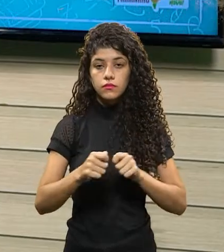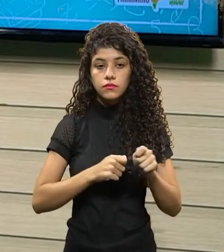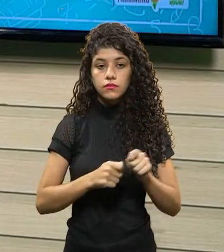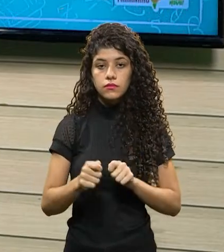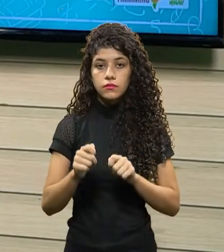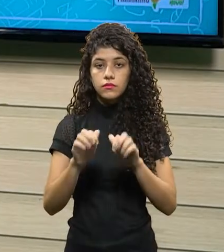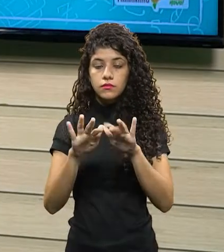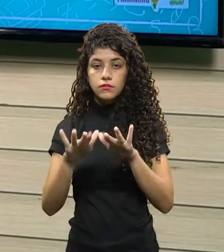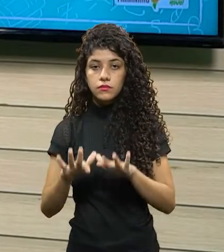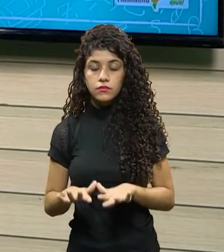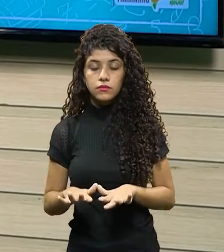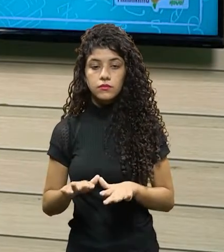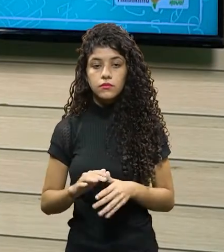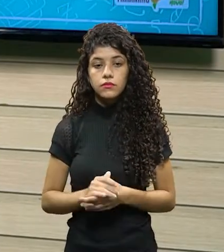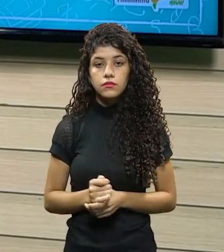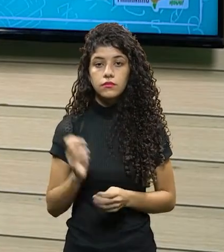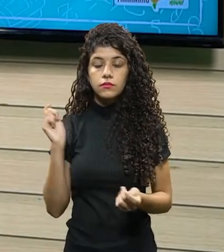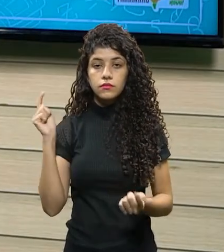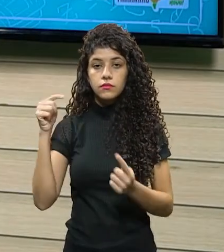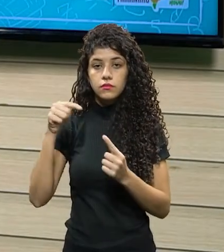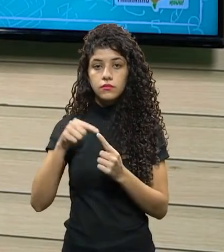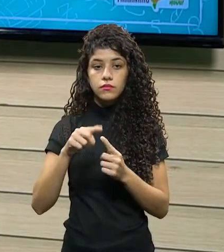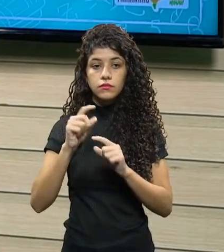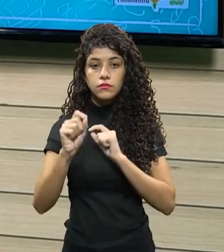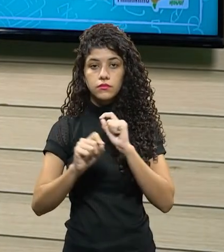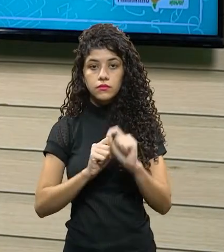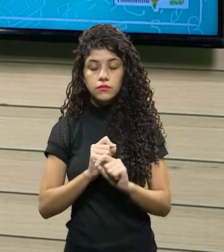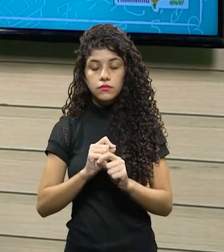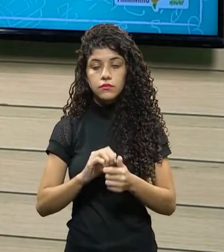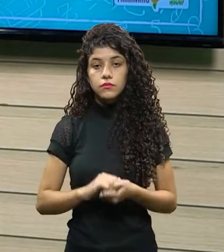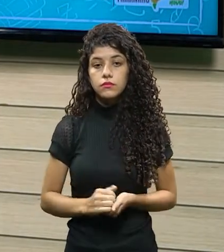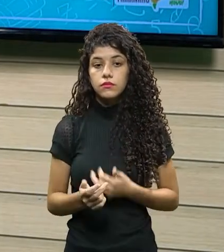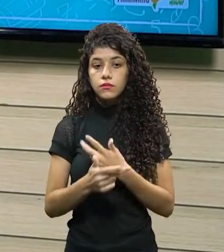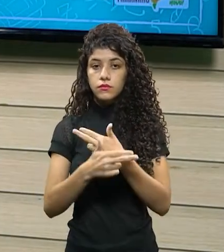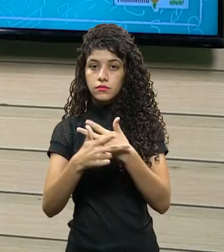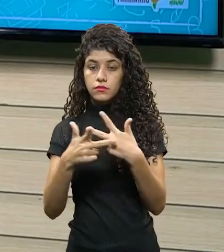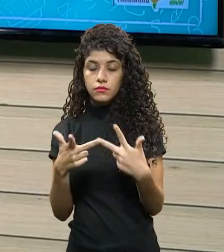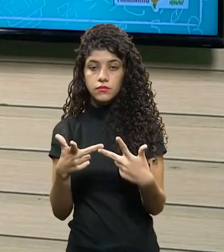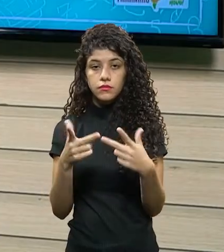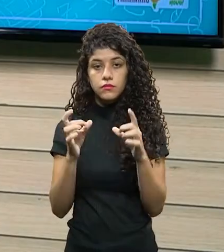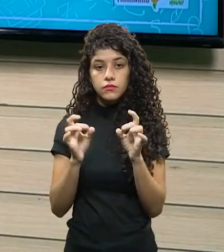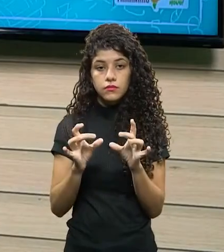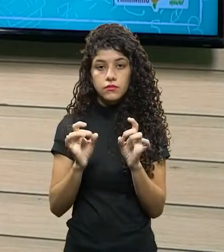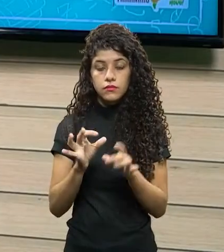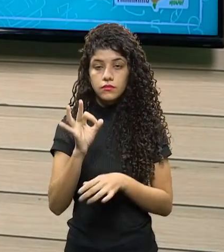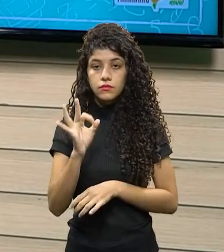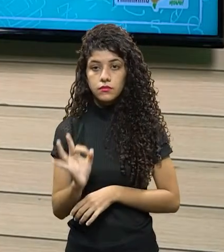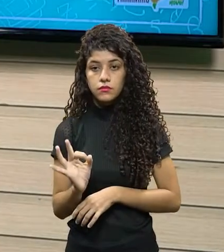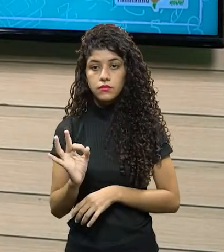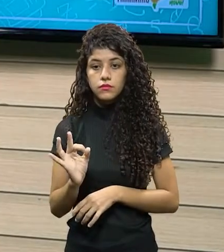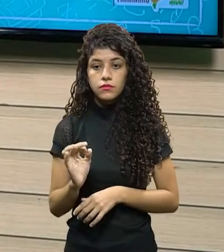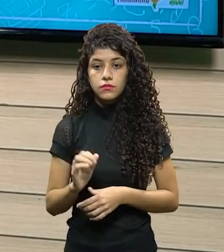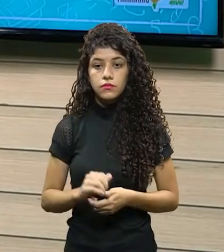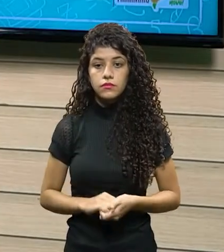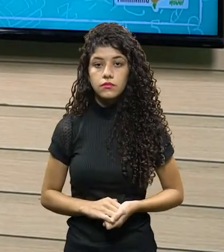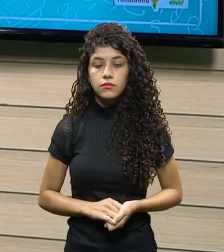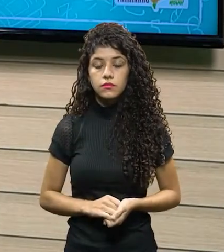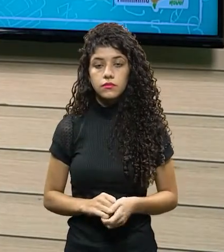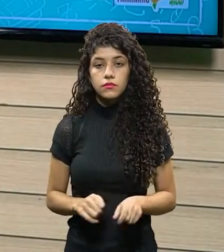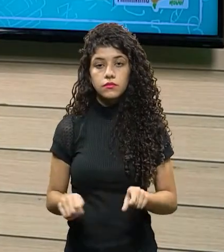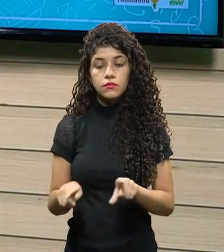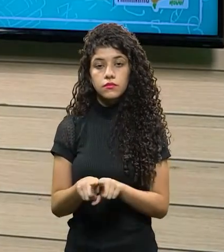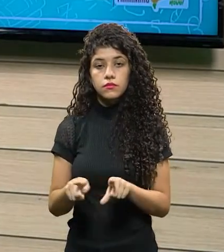os seus custos com o objetivo de montar um preço de venda ideal relacionado aos seus bens e serviços e